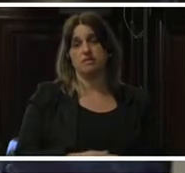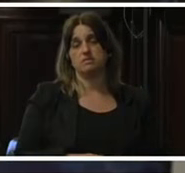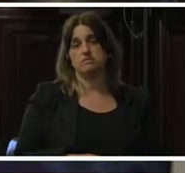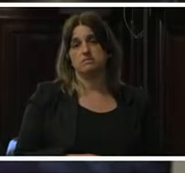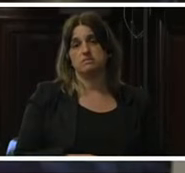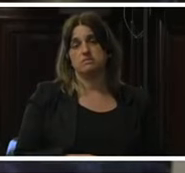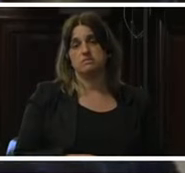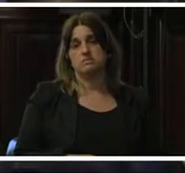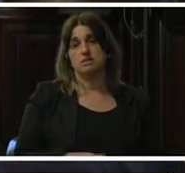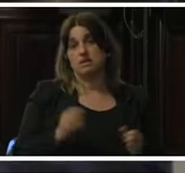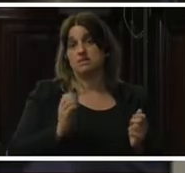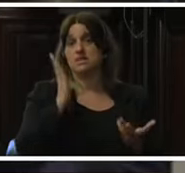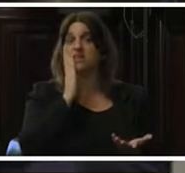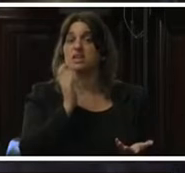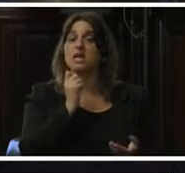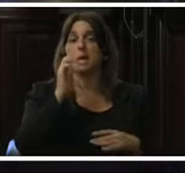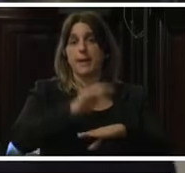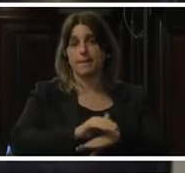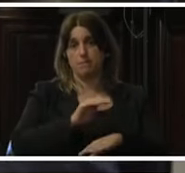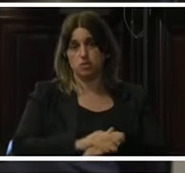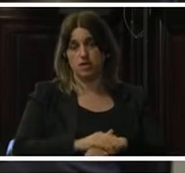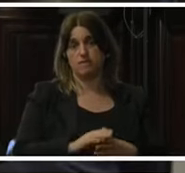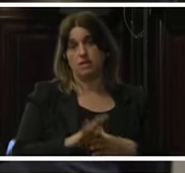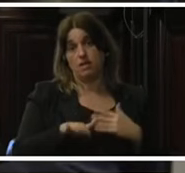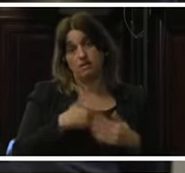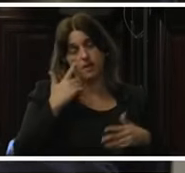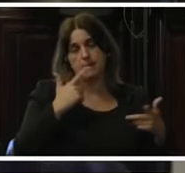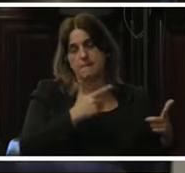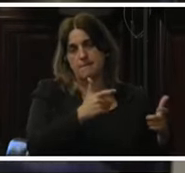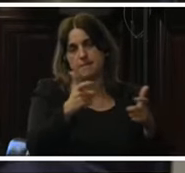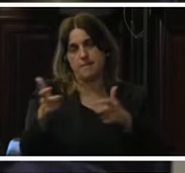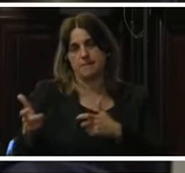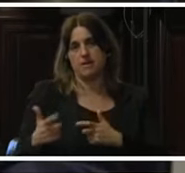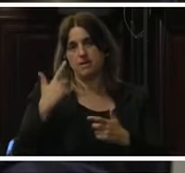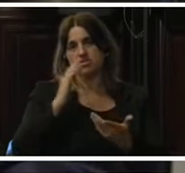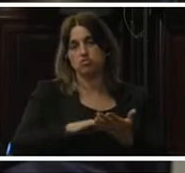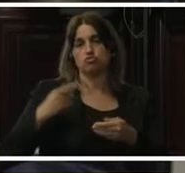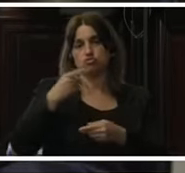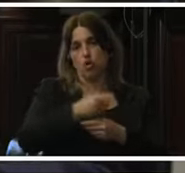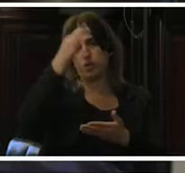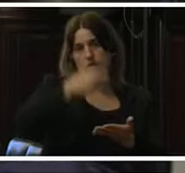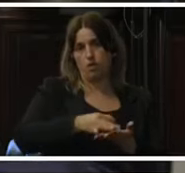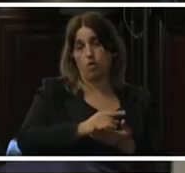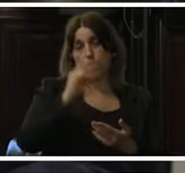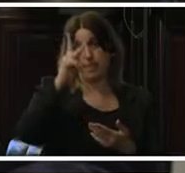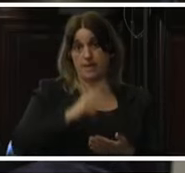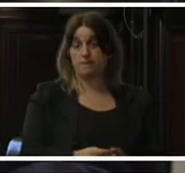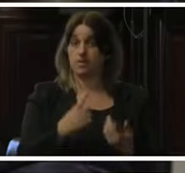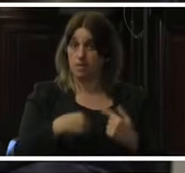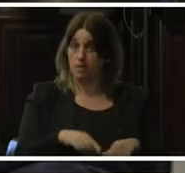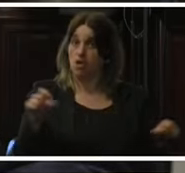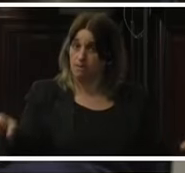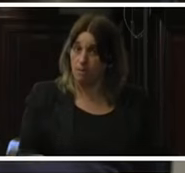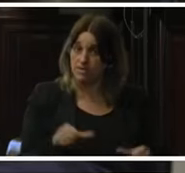pelos crimes contra os povos exige se também as medidas do estado a para garantir